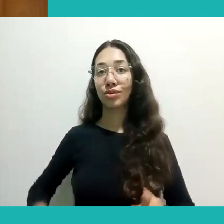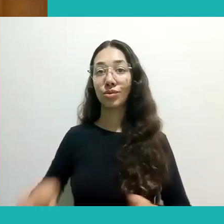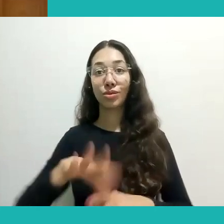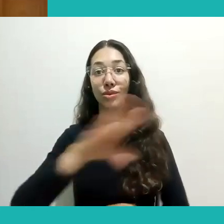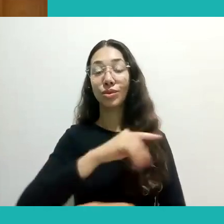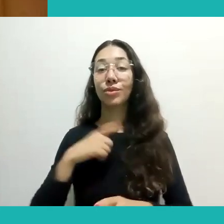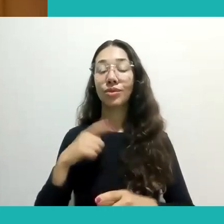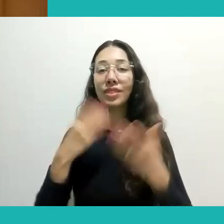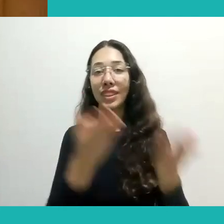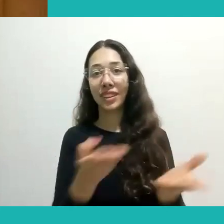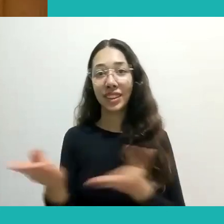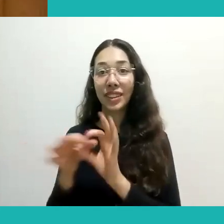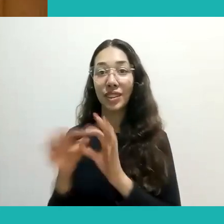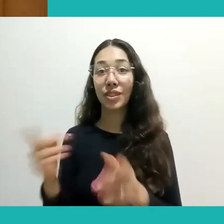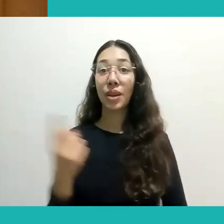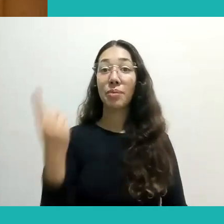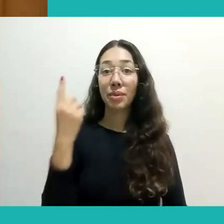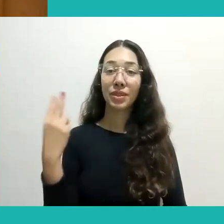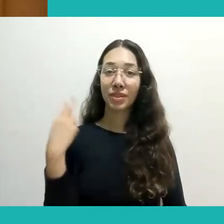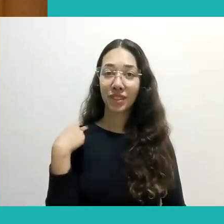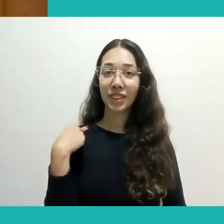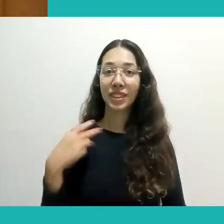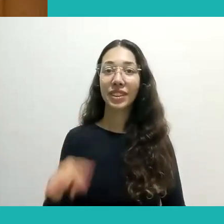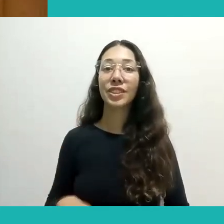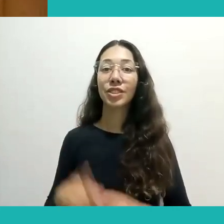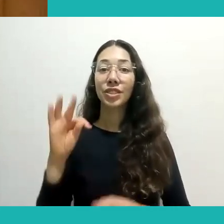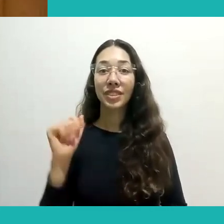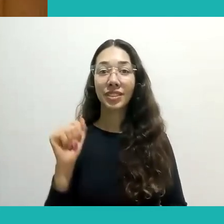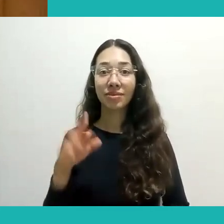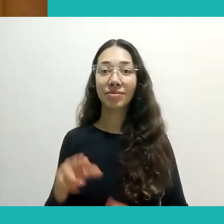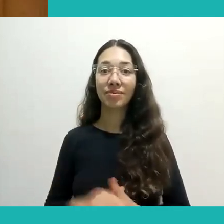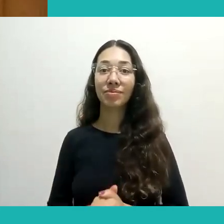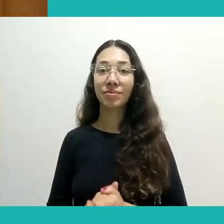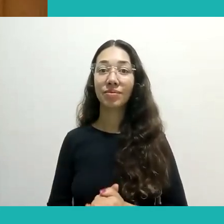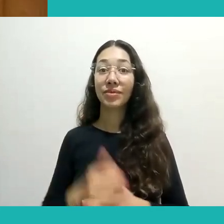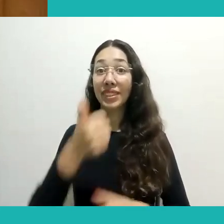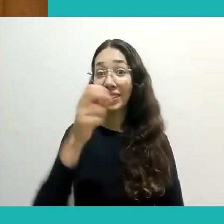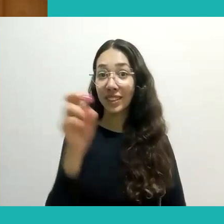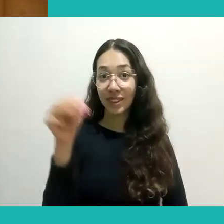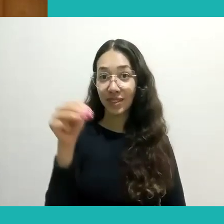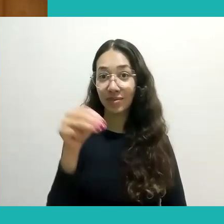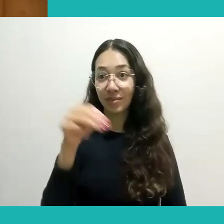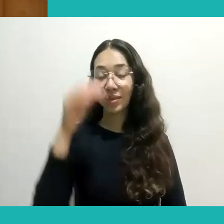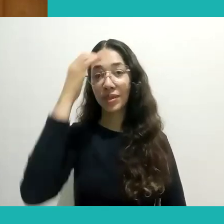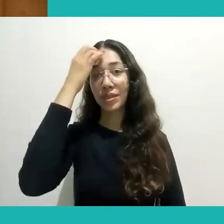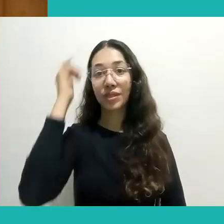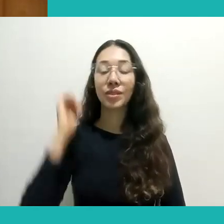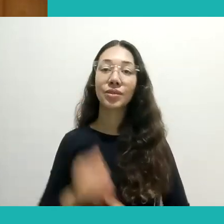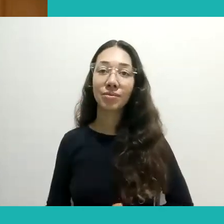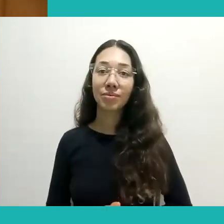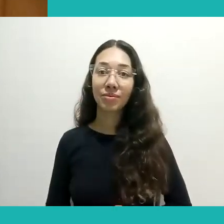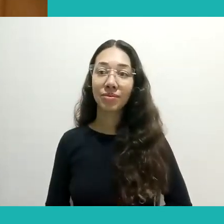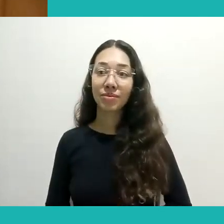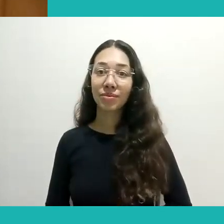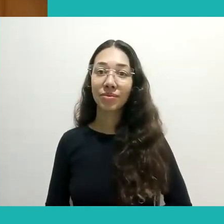palavra à nossa primeiro-tenente Carla. Temos 15 minutos. Acho que o...